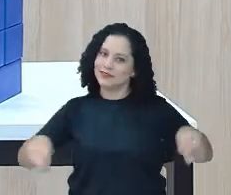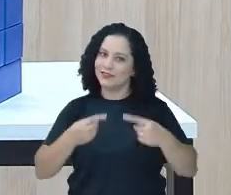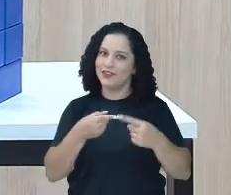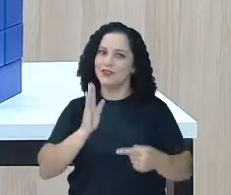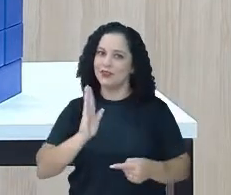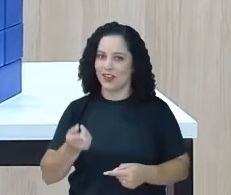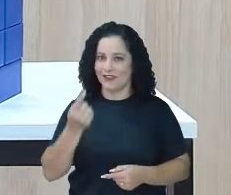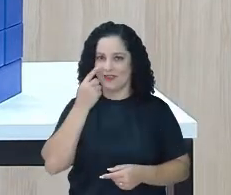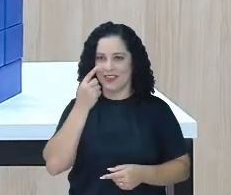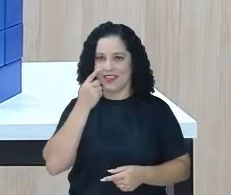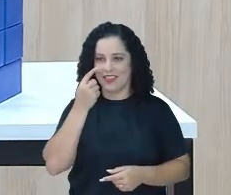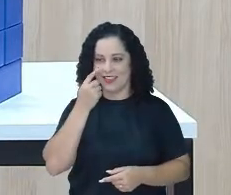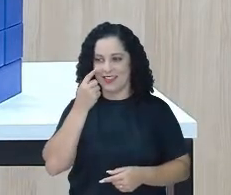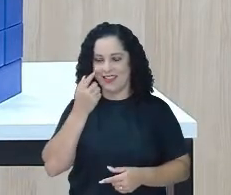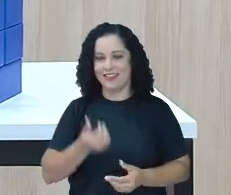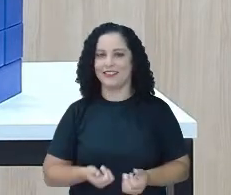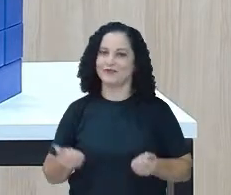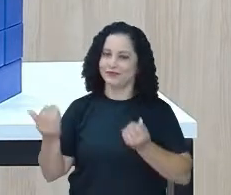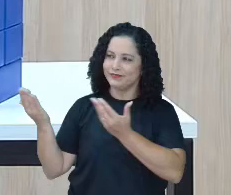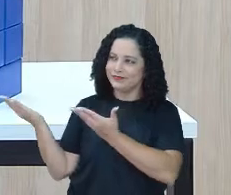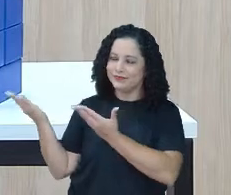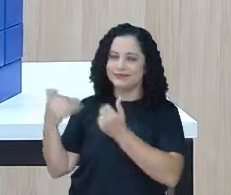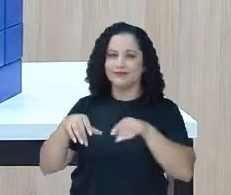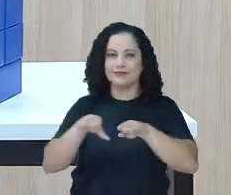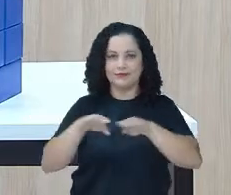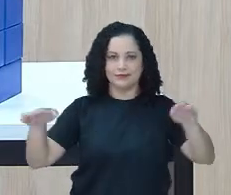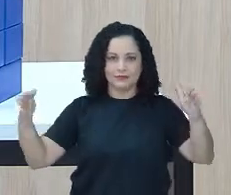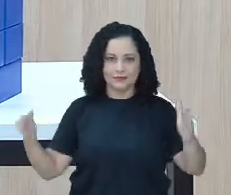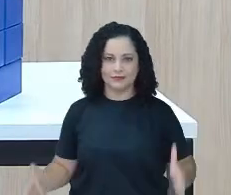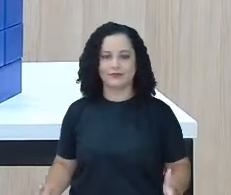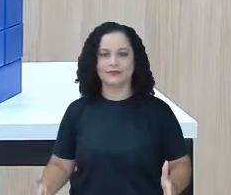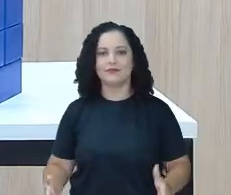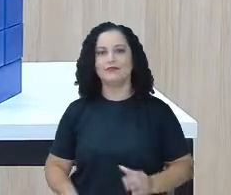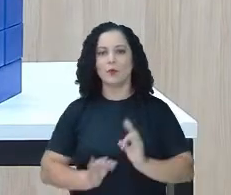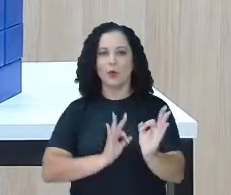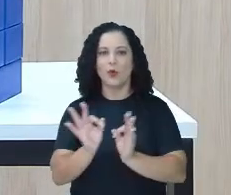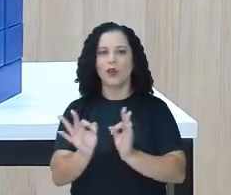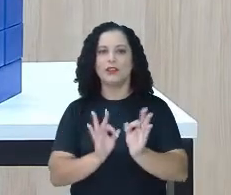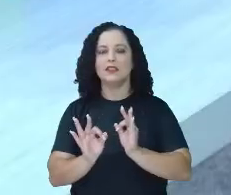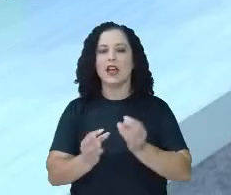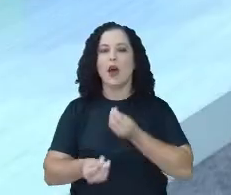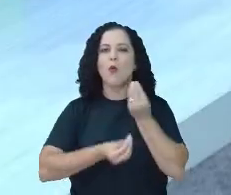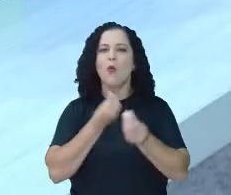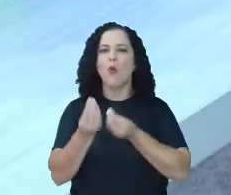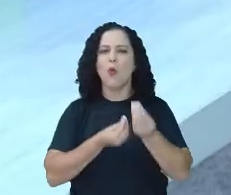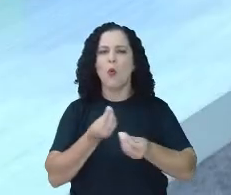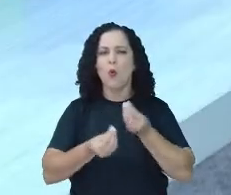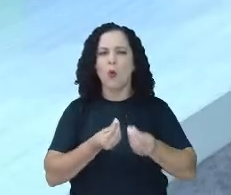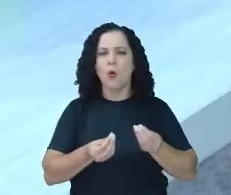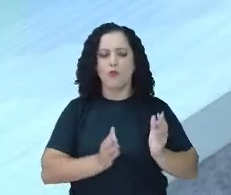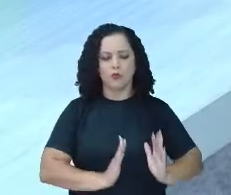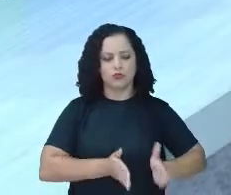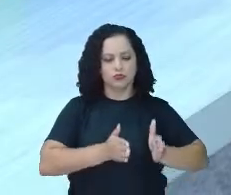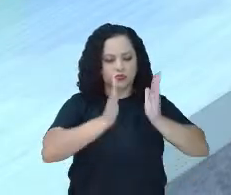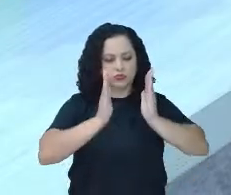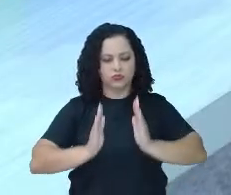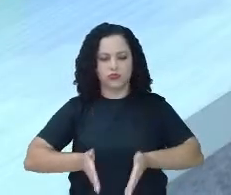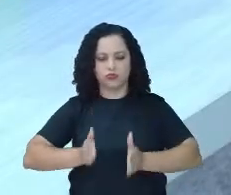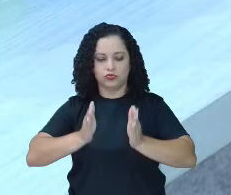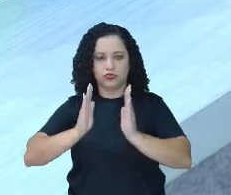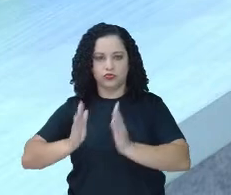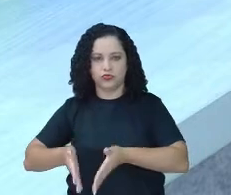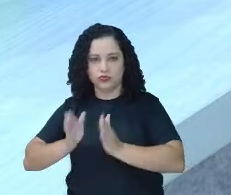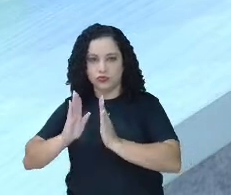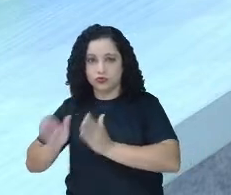aqui, ó, o Billy já me ajudou, colocando aqui para a gente qual que era a construção que eu tinha deixado como desafio ontem, para você